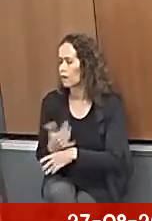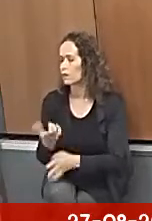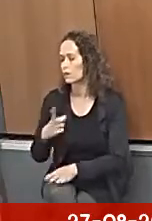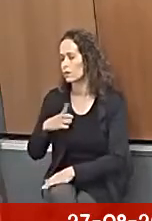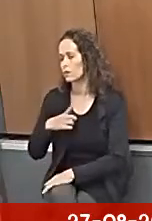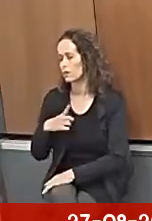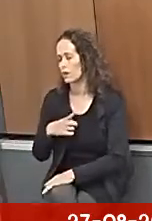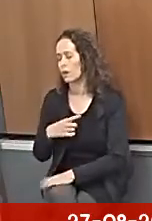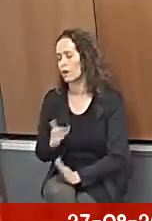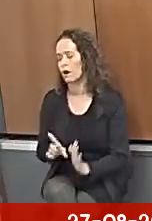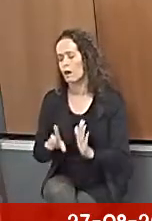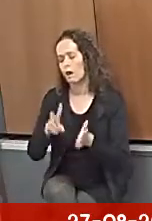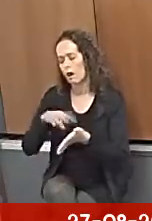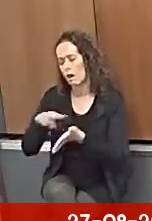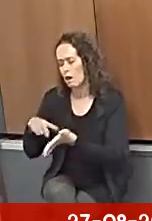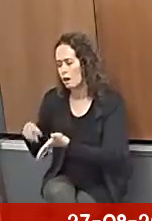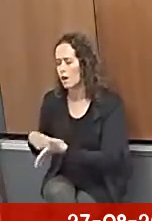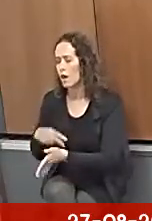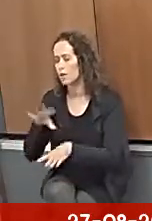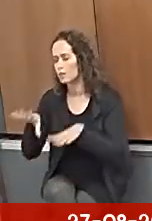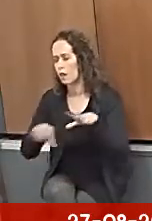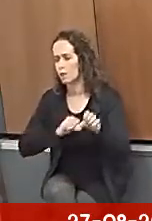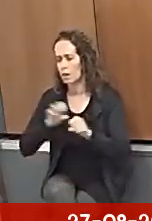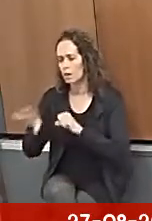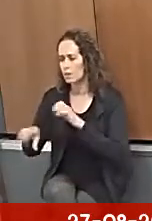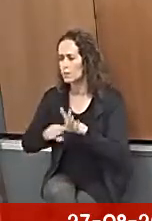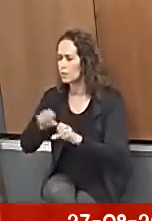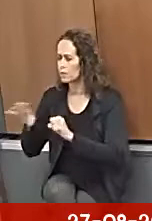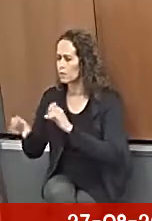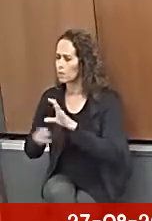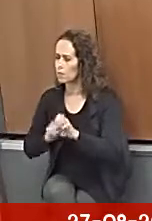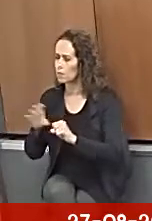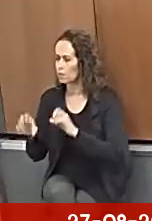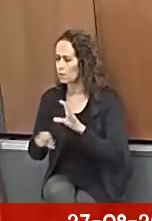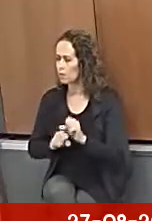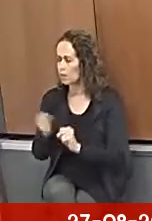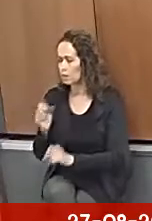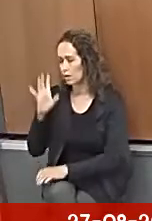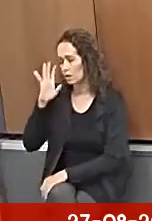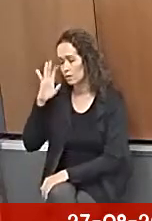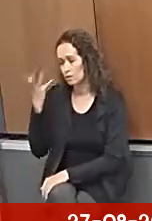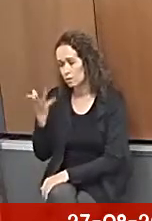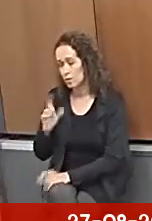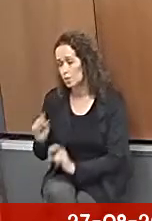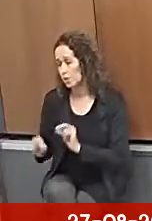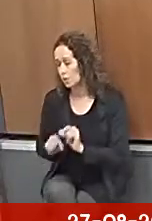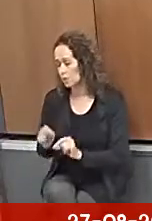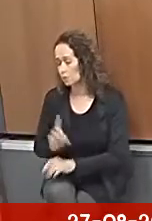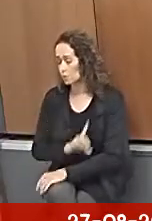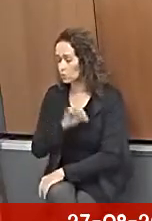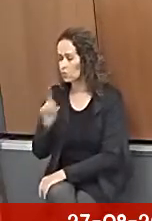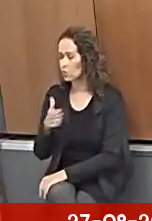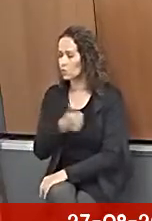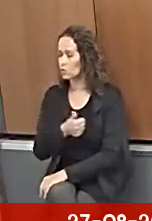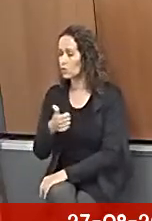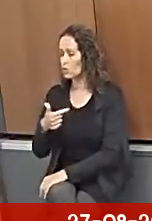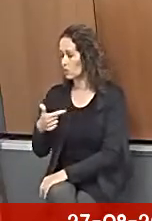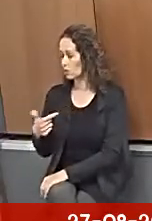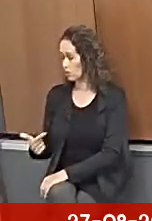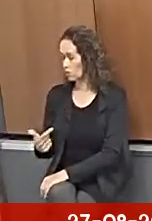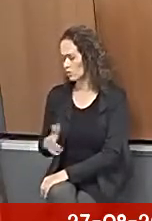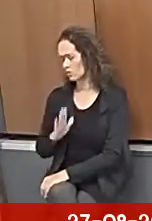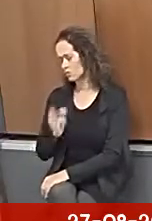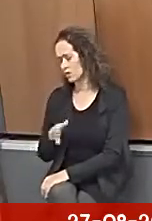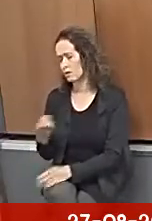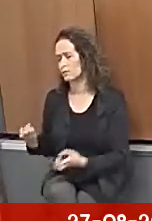capitaleira isso e tentar é eder m isso para que no dia 12 a a coisa é